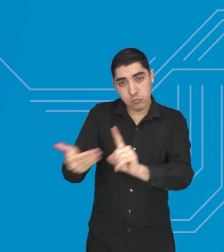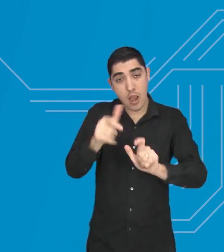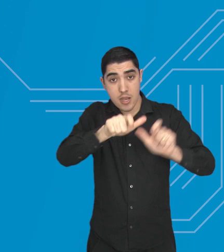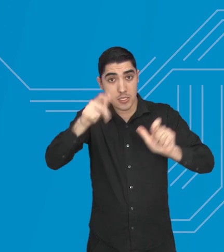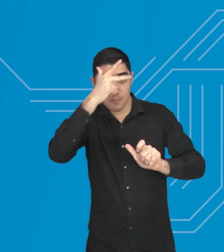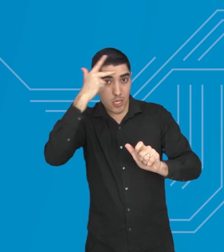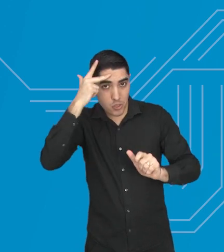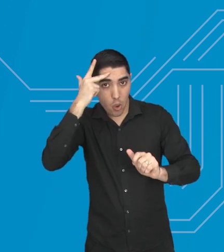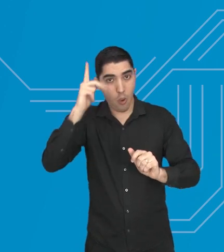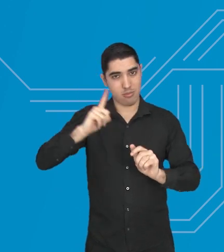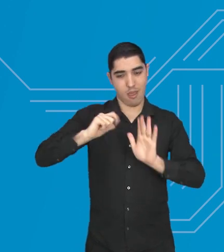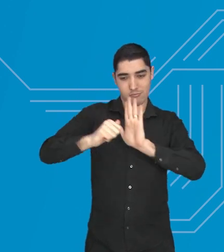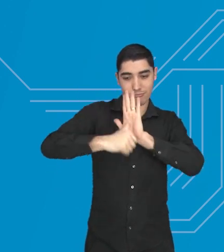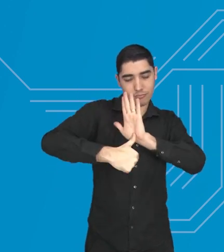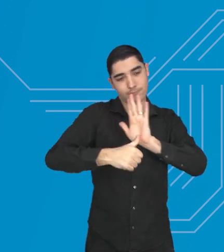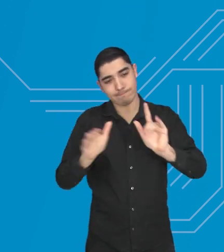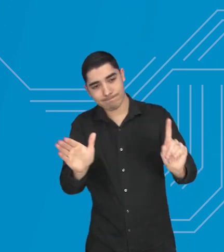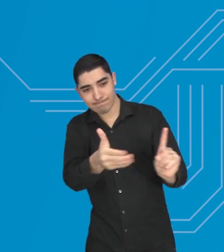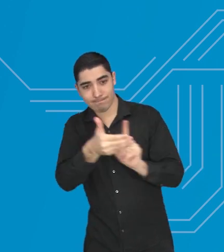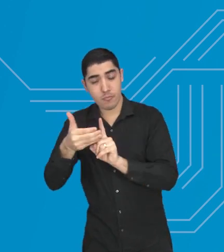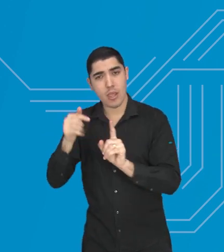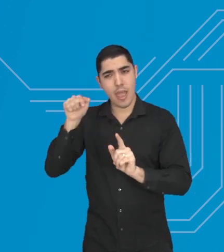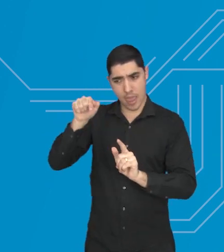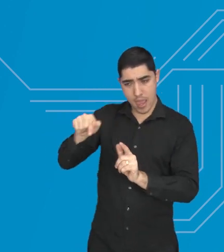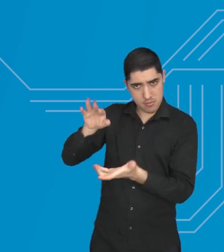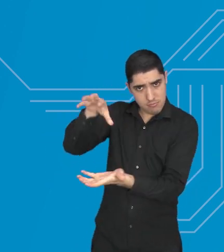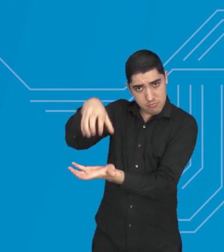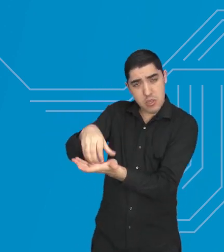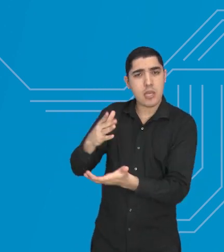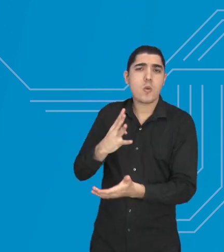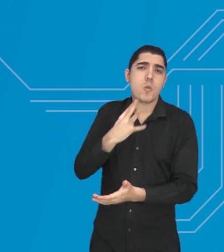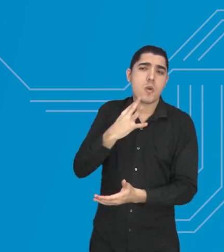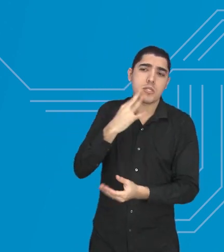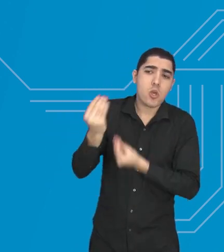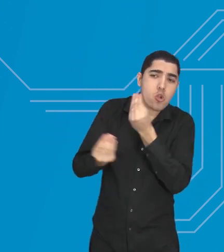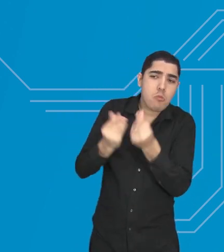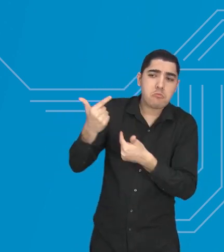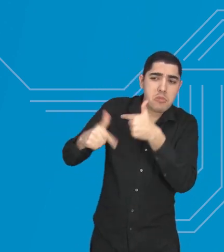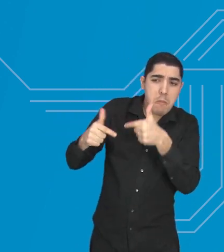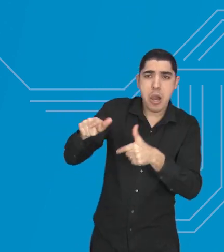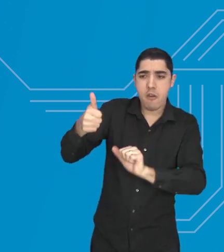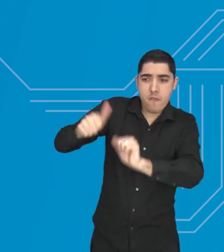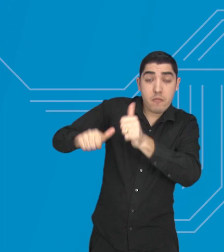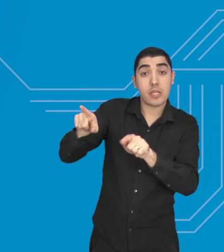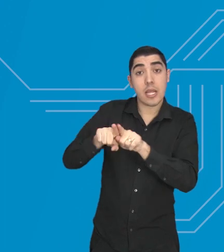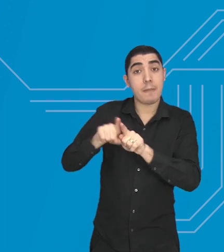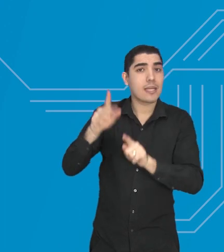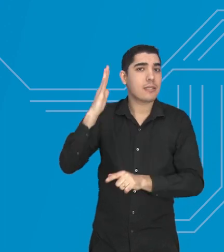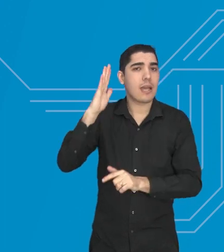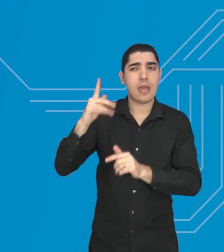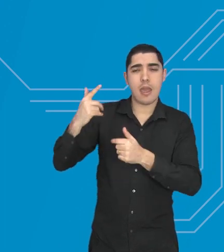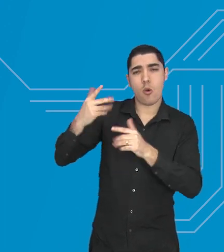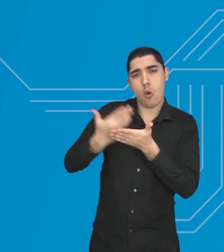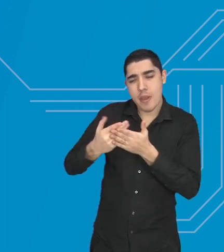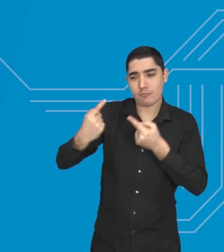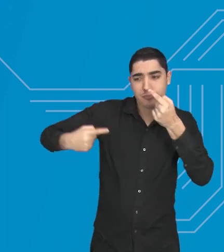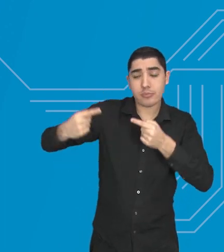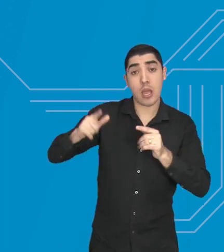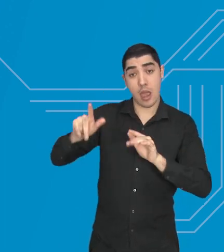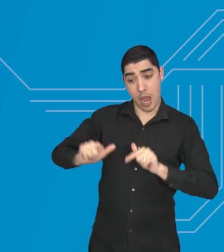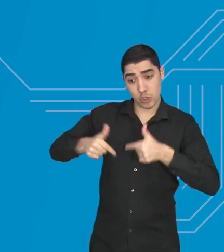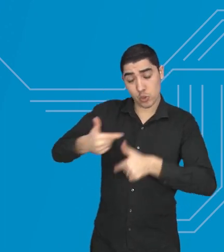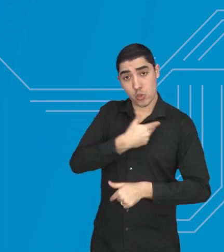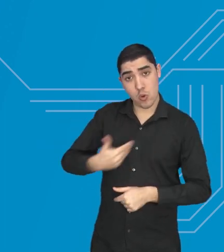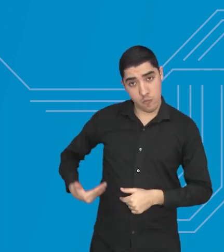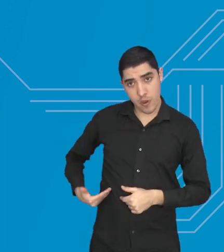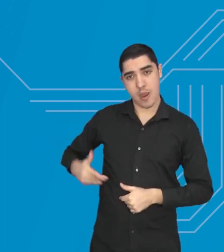acolhimento de pessoas com síndrome de Down. A proposta foi conhecer de perto o trabalho da unidade e discutir as políticas